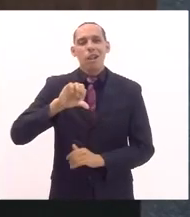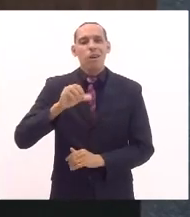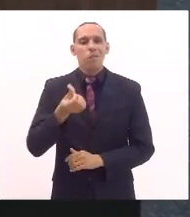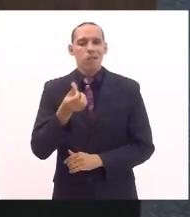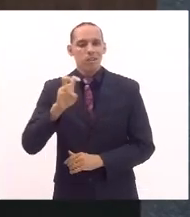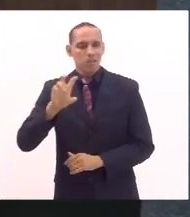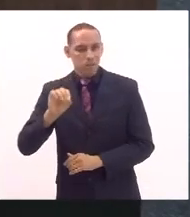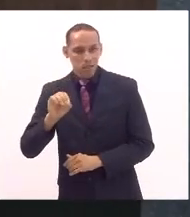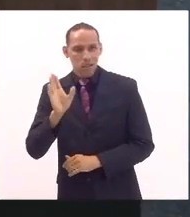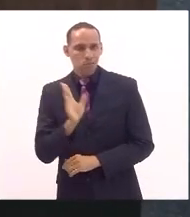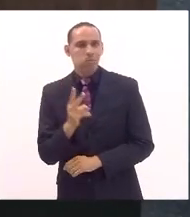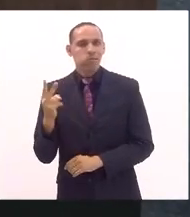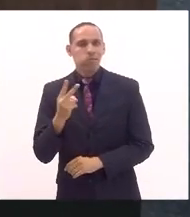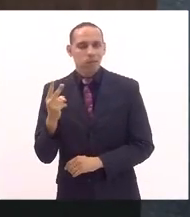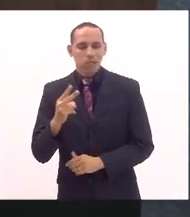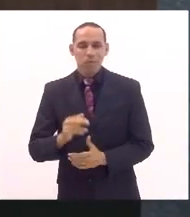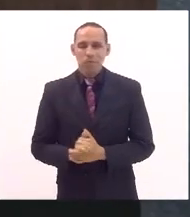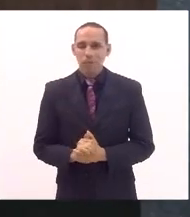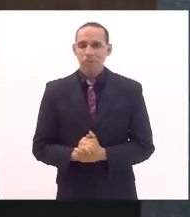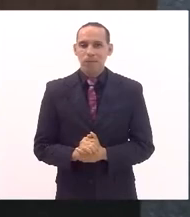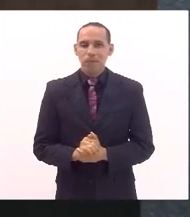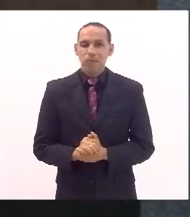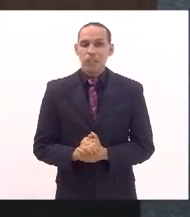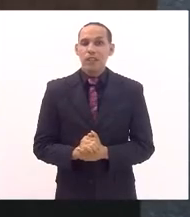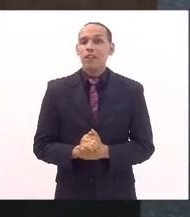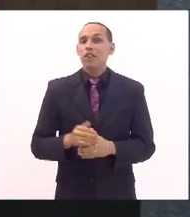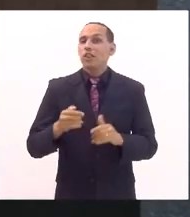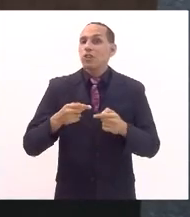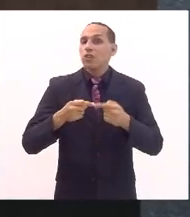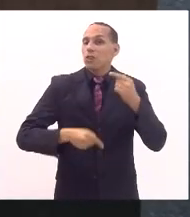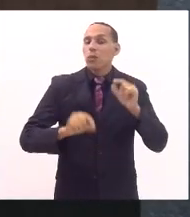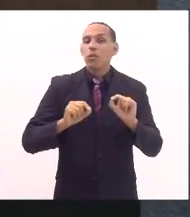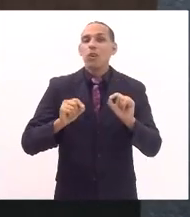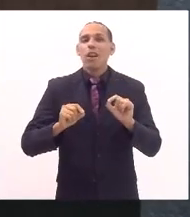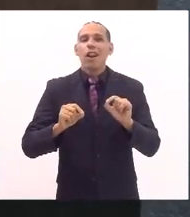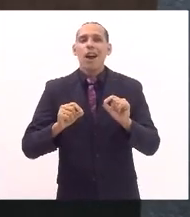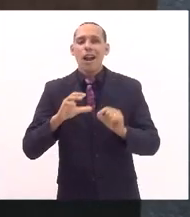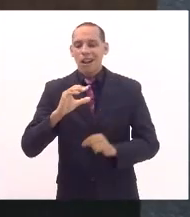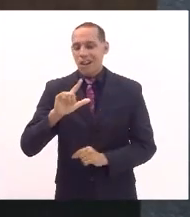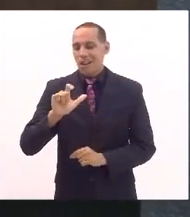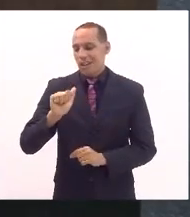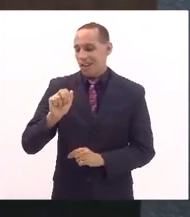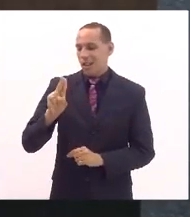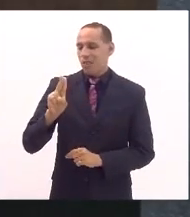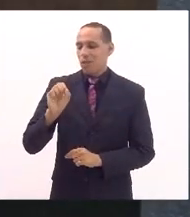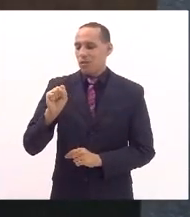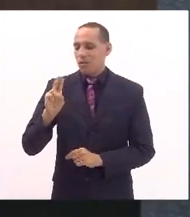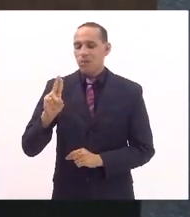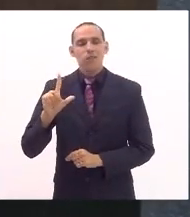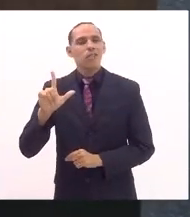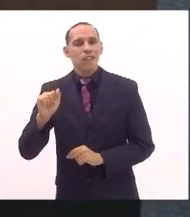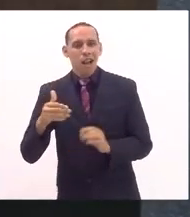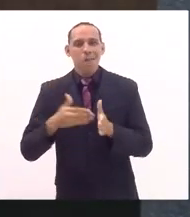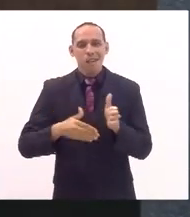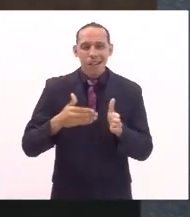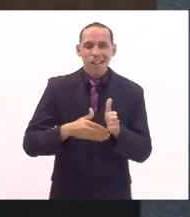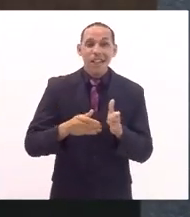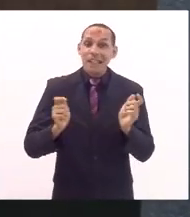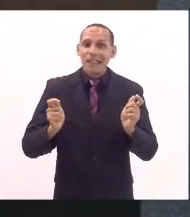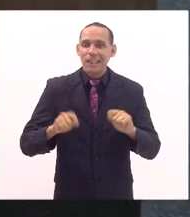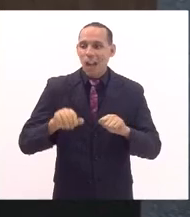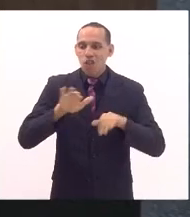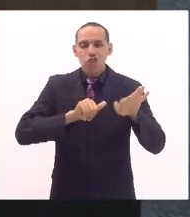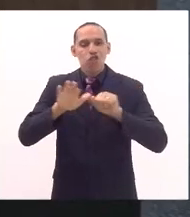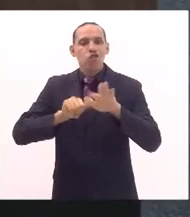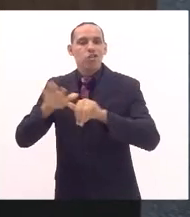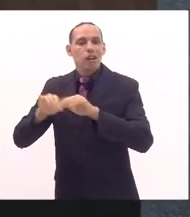9650 de 2022 que derruba a cláusula de barreira e portanto permite né a